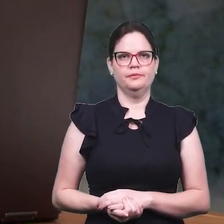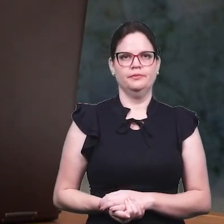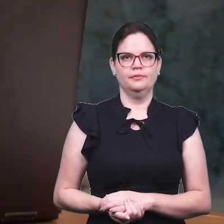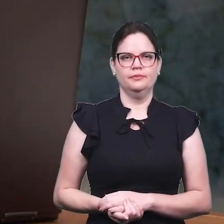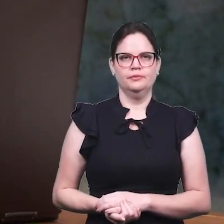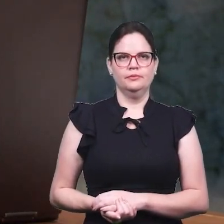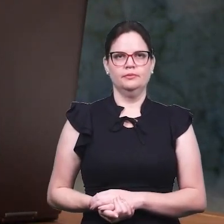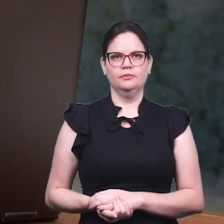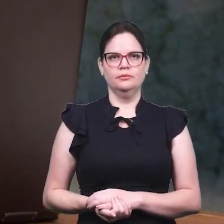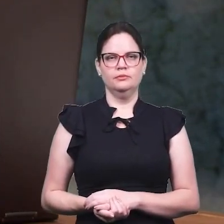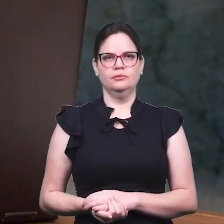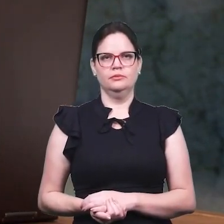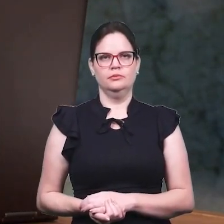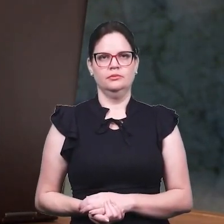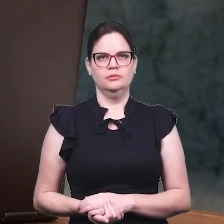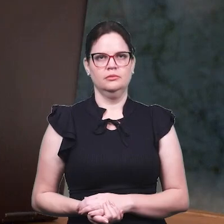eles.